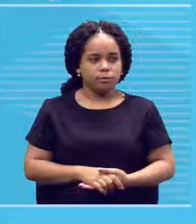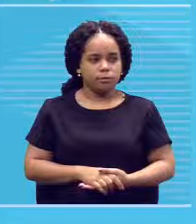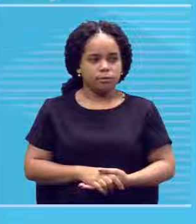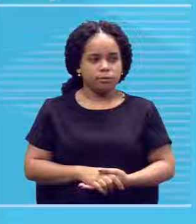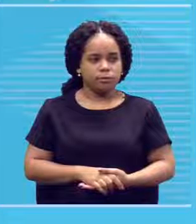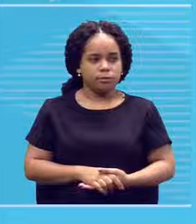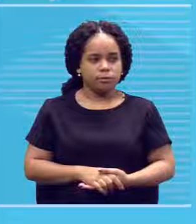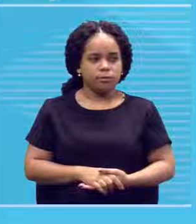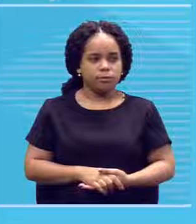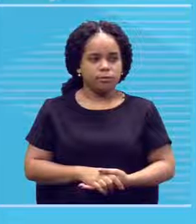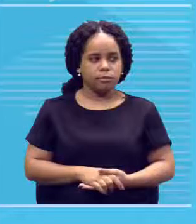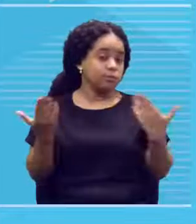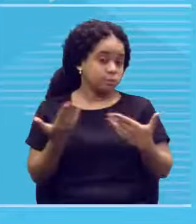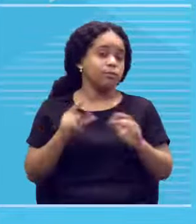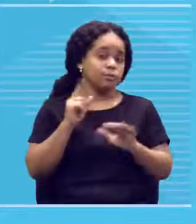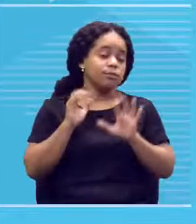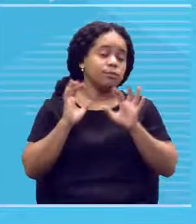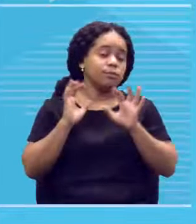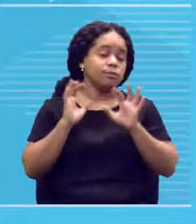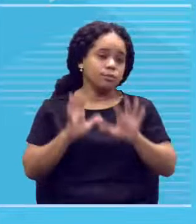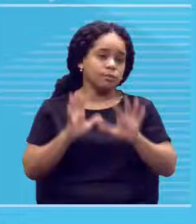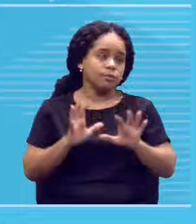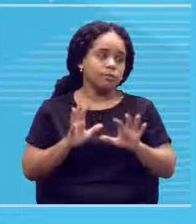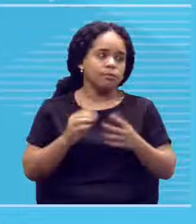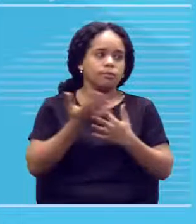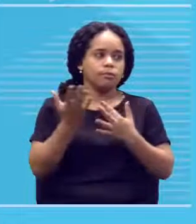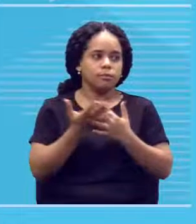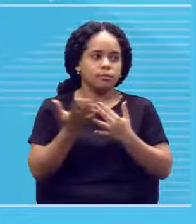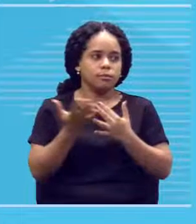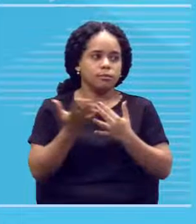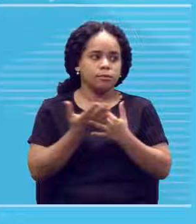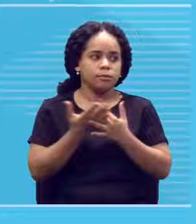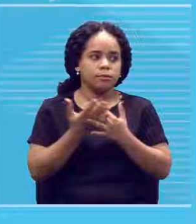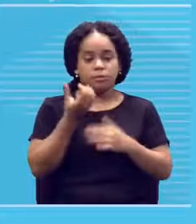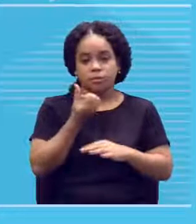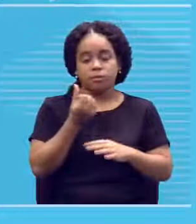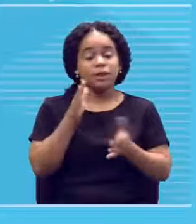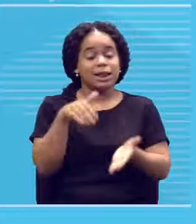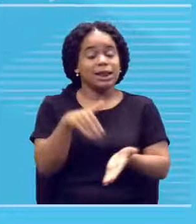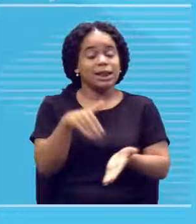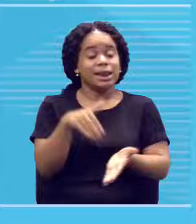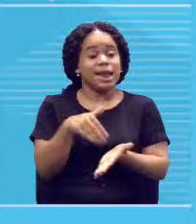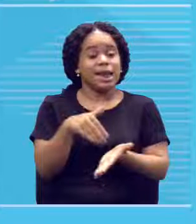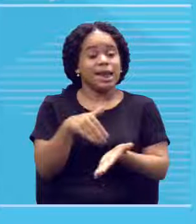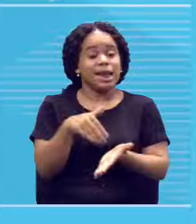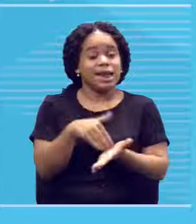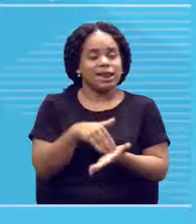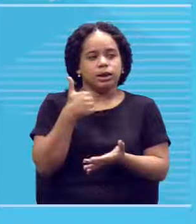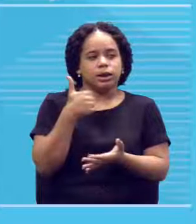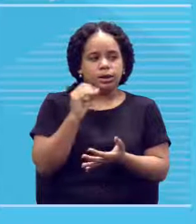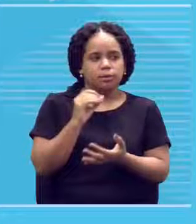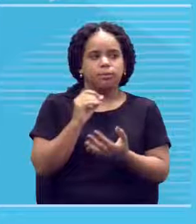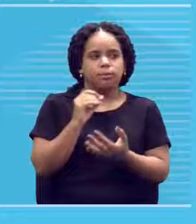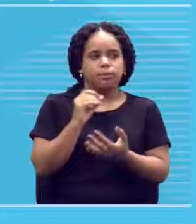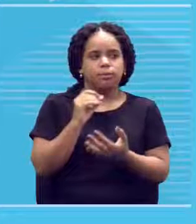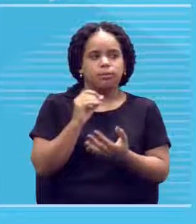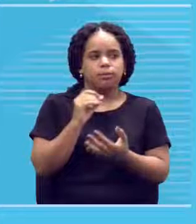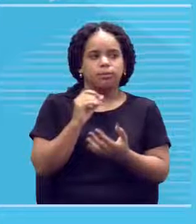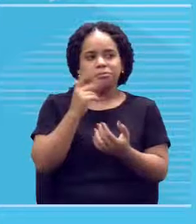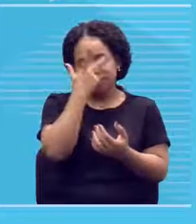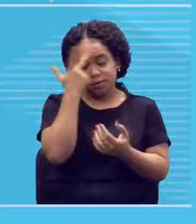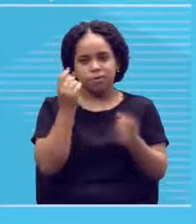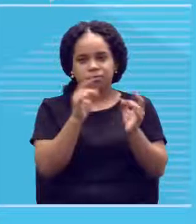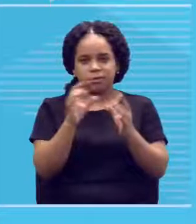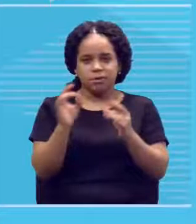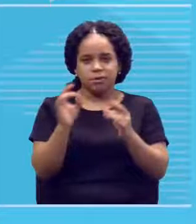que atualmente é assim né em 6 parcelas no máximo 10 mas antigamente pessoal